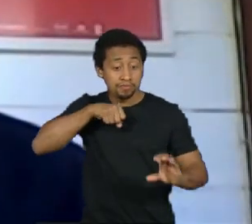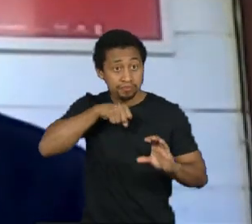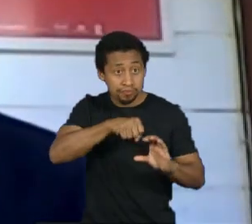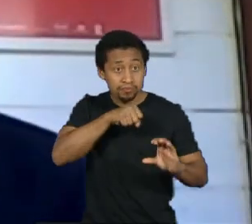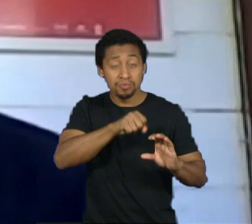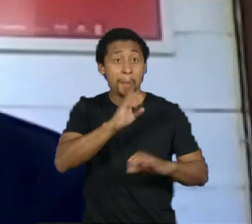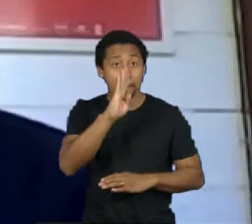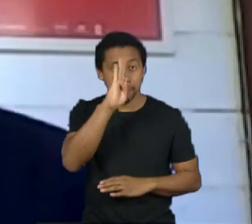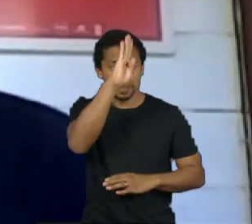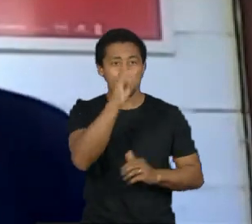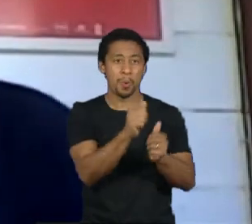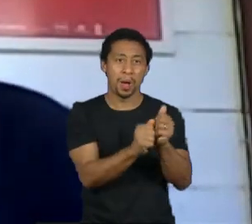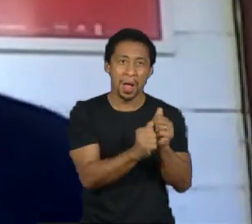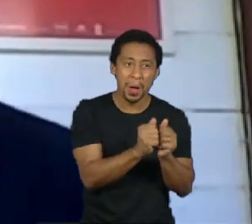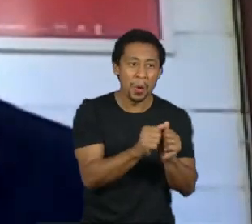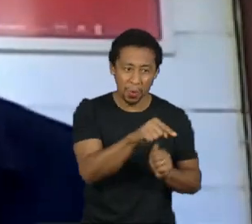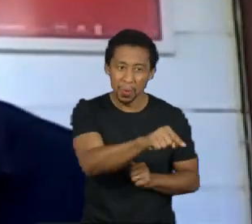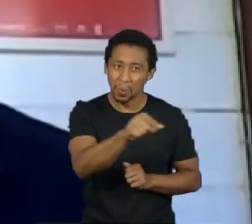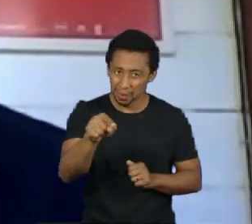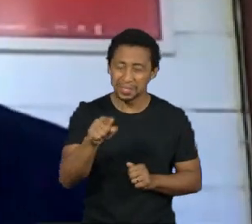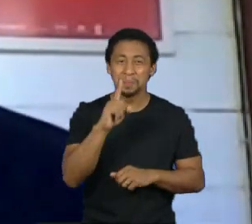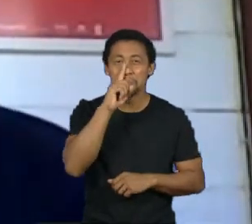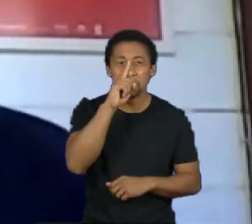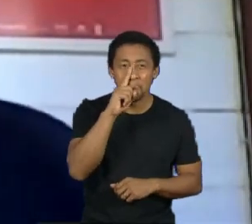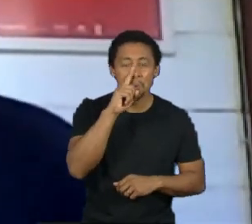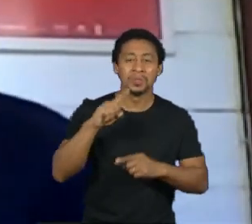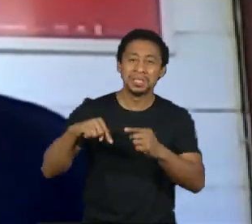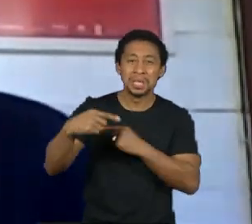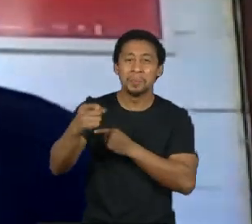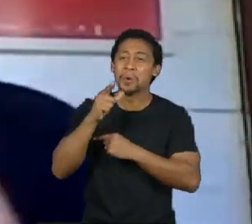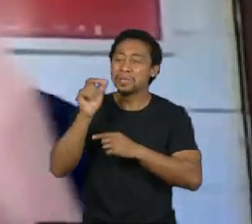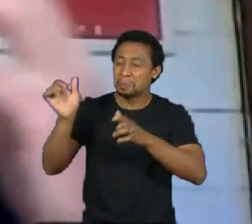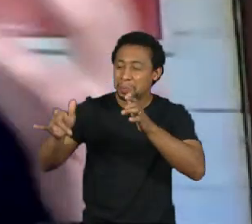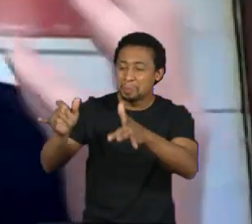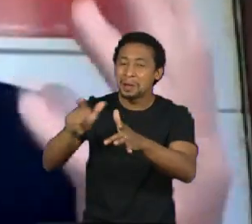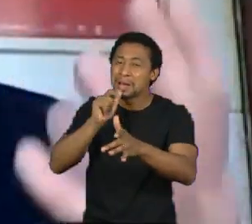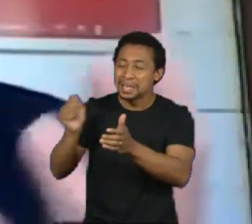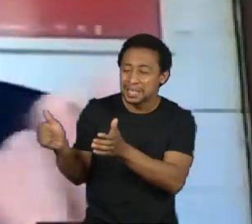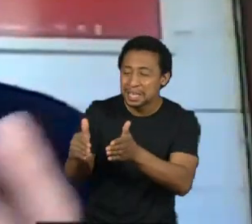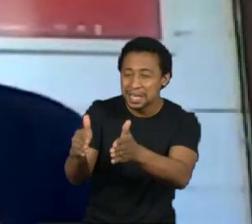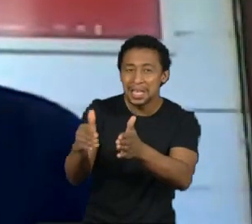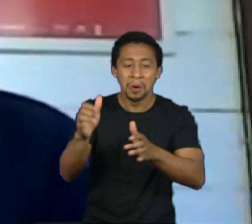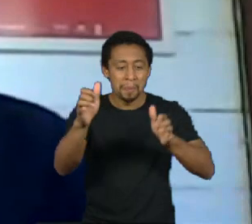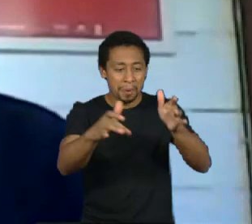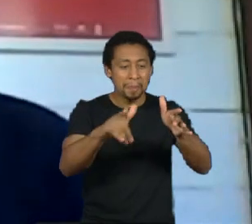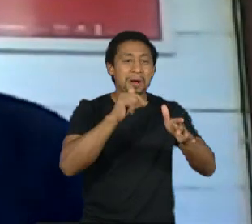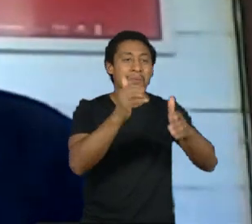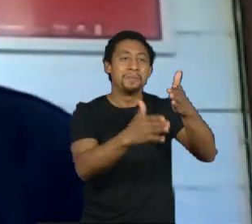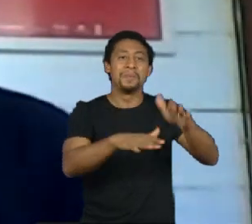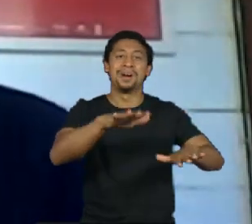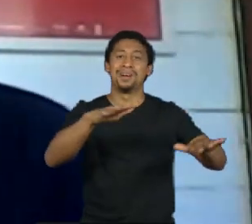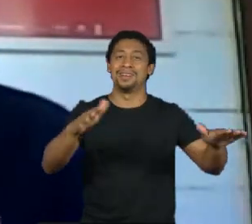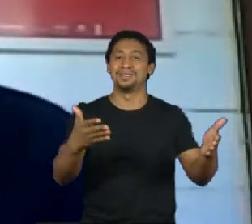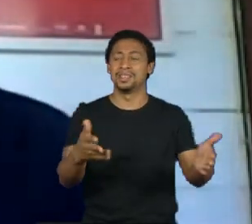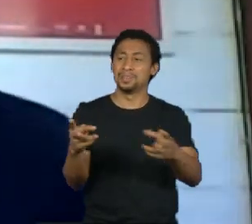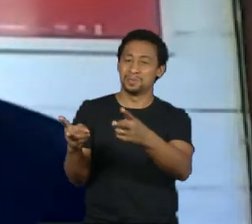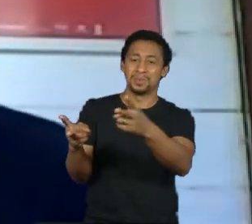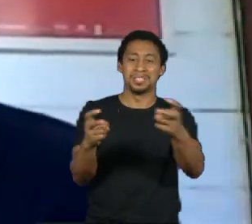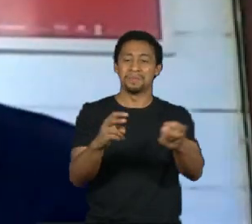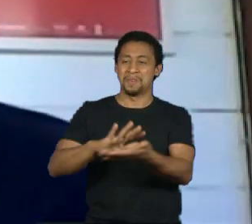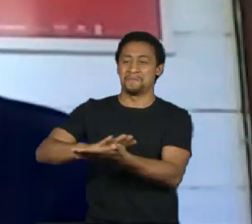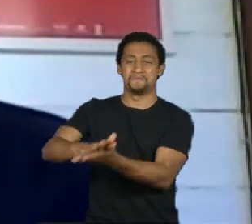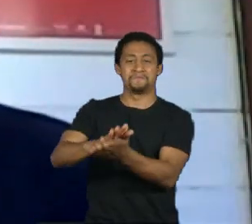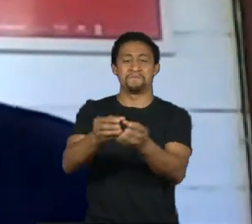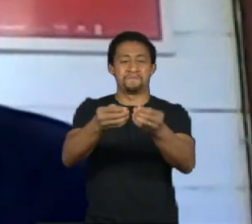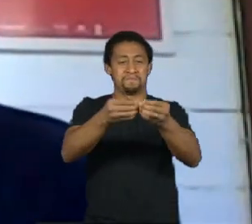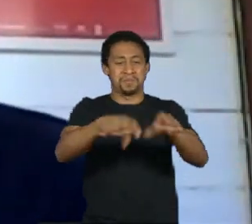tem sido destruidor, que vai parar em rios e no mar, e a gente pouco está olhando para essa destruição silenciosa